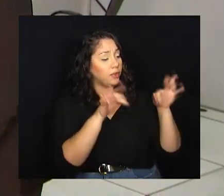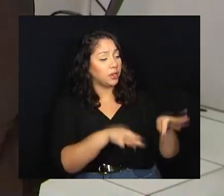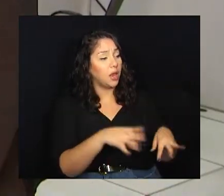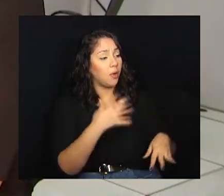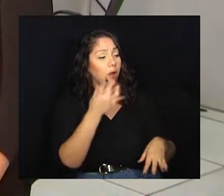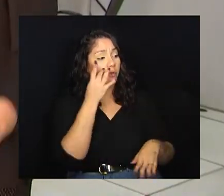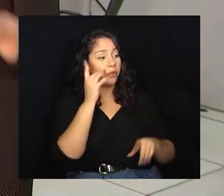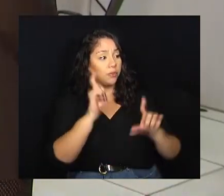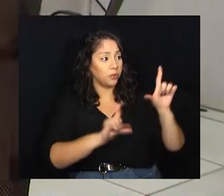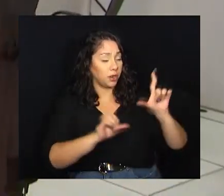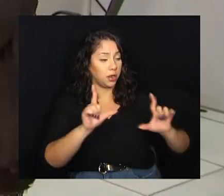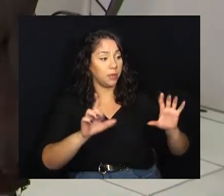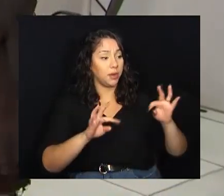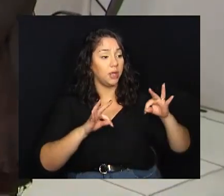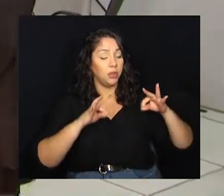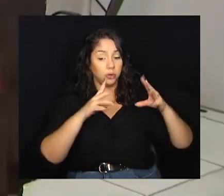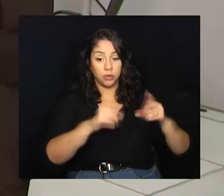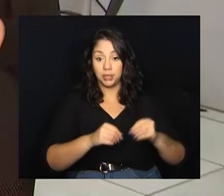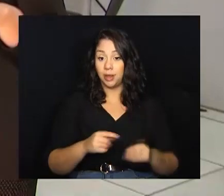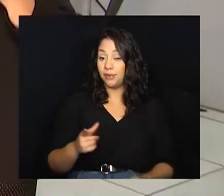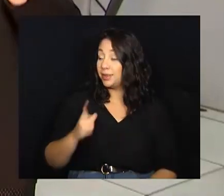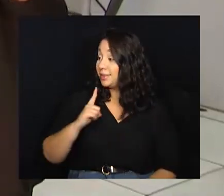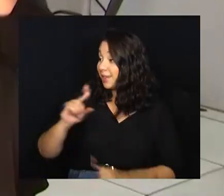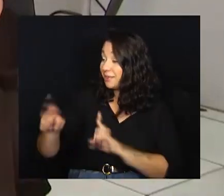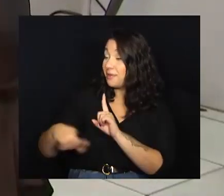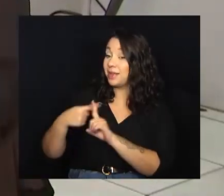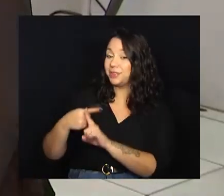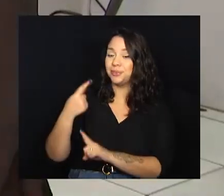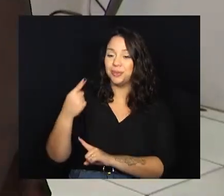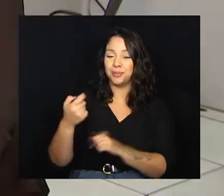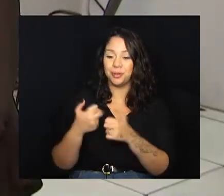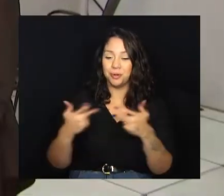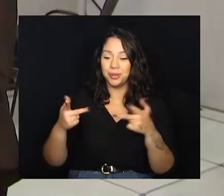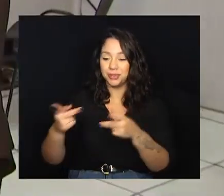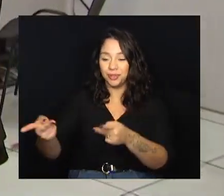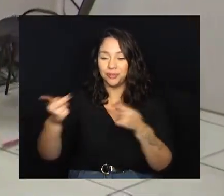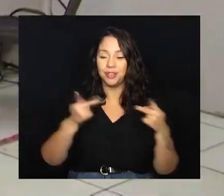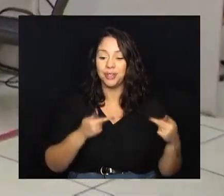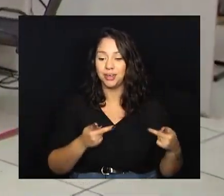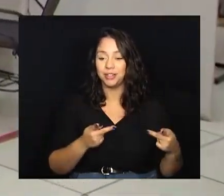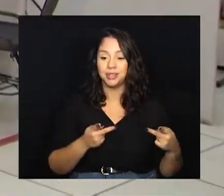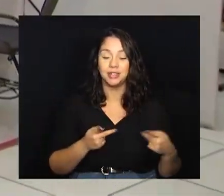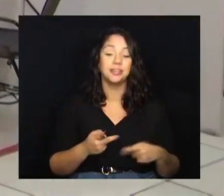Câmara Total Camila eu tenho mais uma olha só é um convite